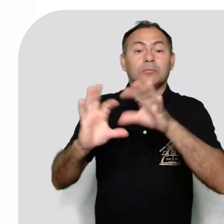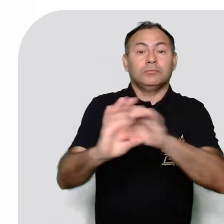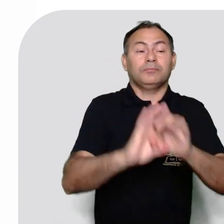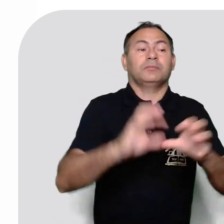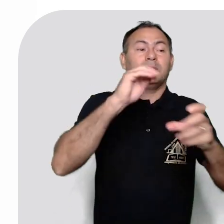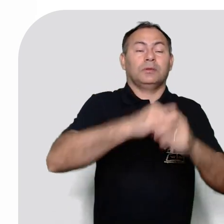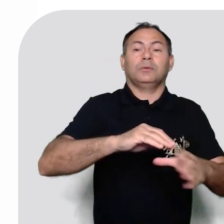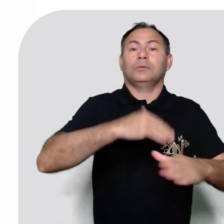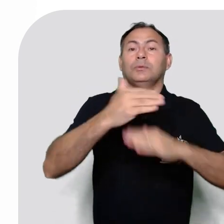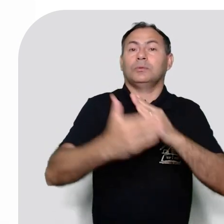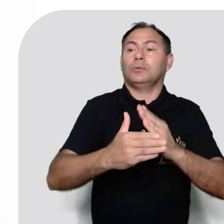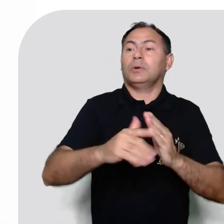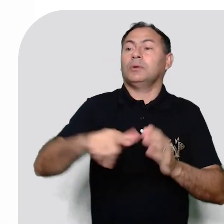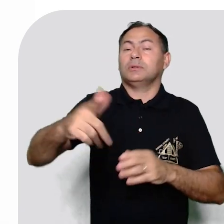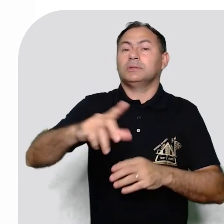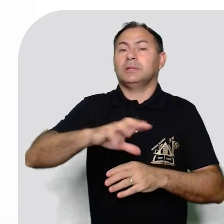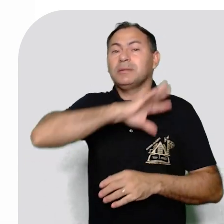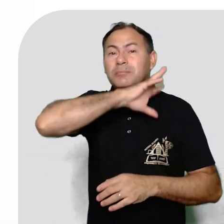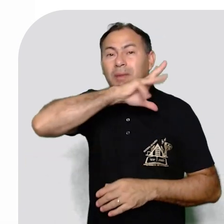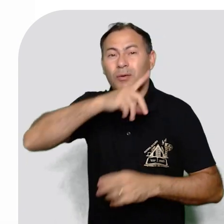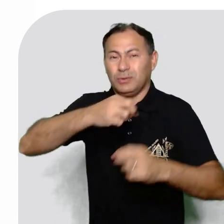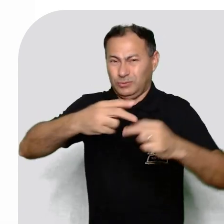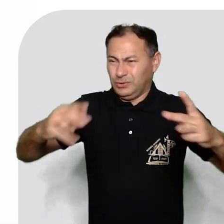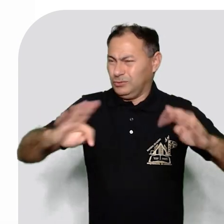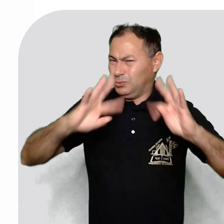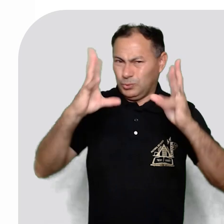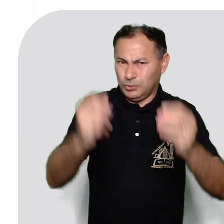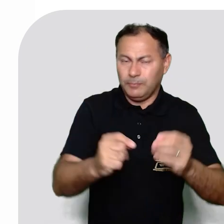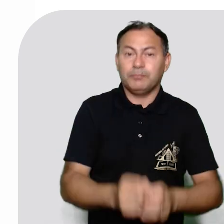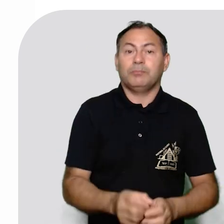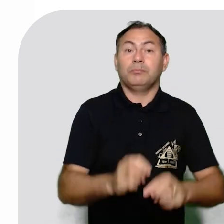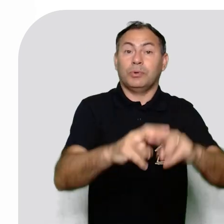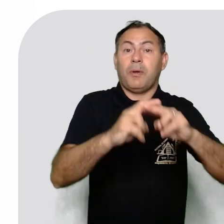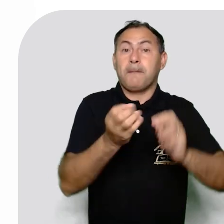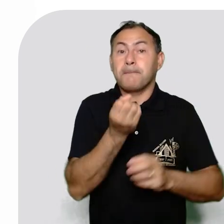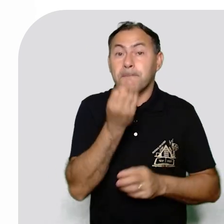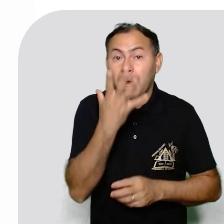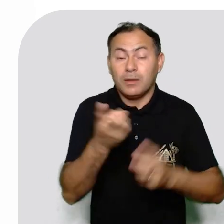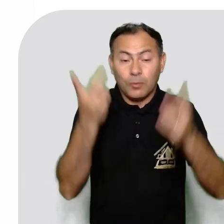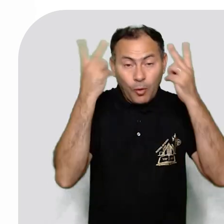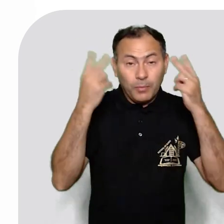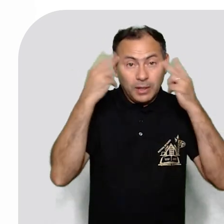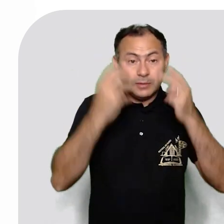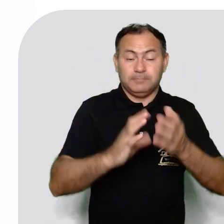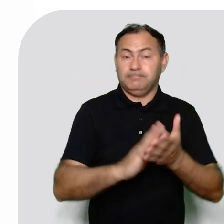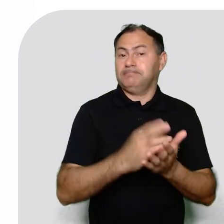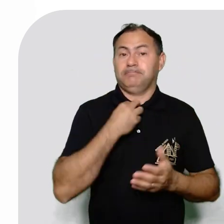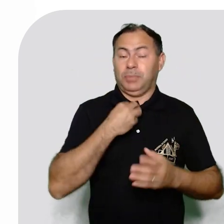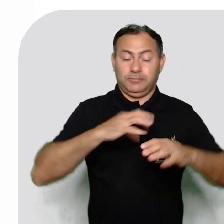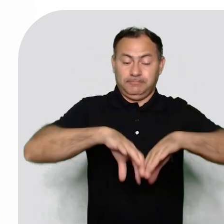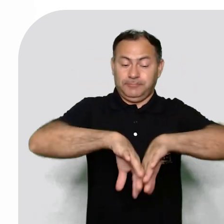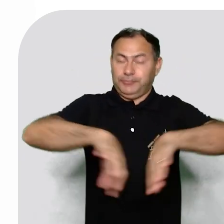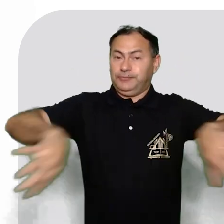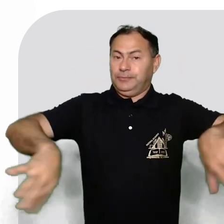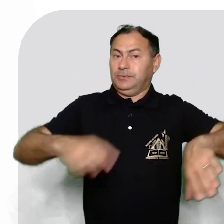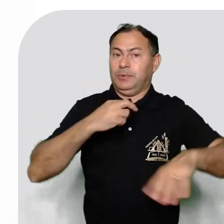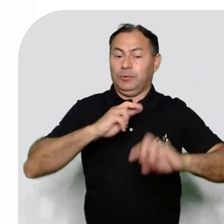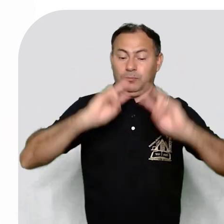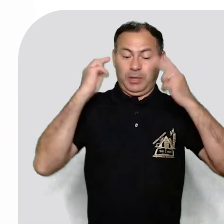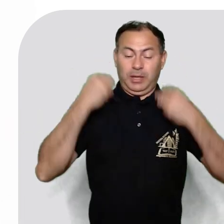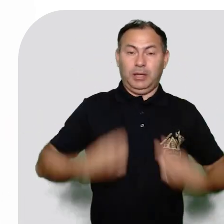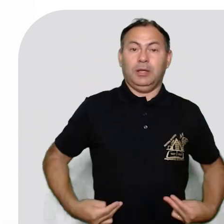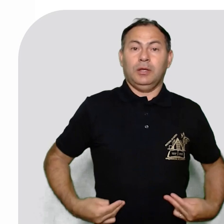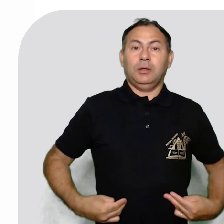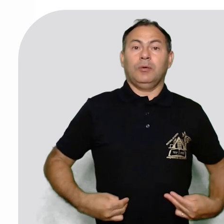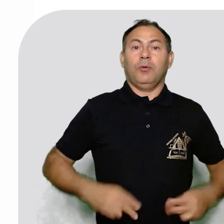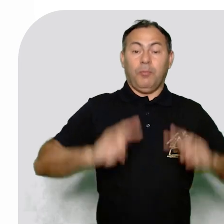co-criatura com todas as outras criaturas. Então o bem comum não pode ser desvinculado mais do bem comum humano para o bem